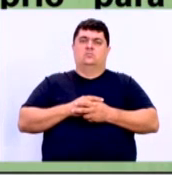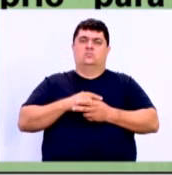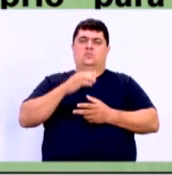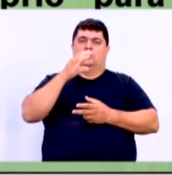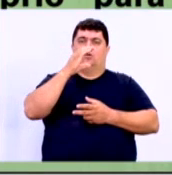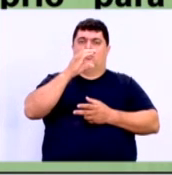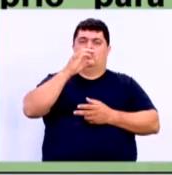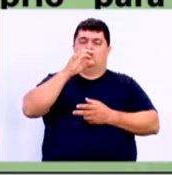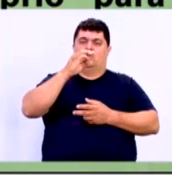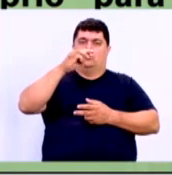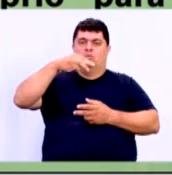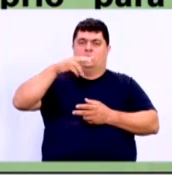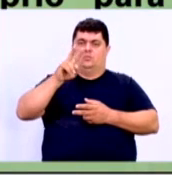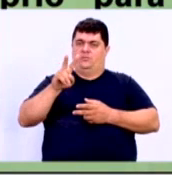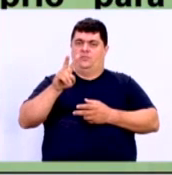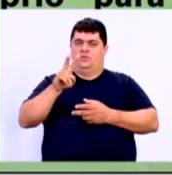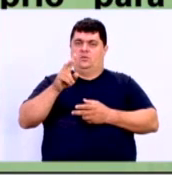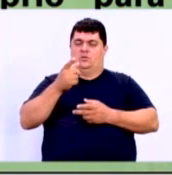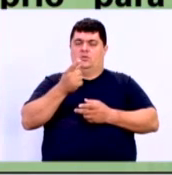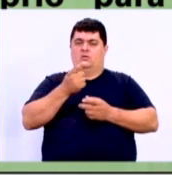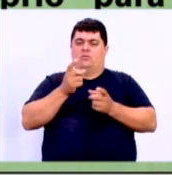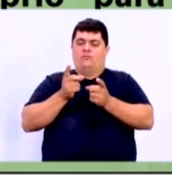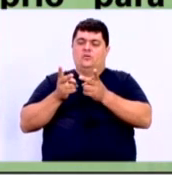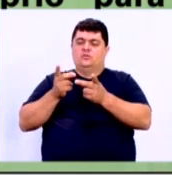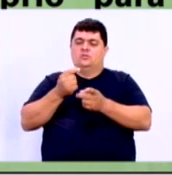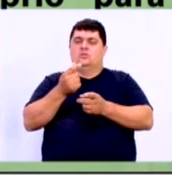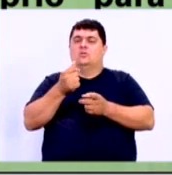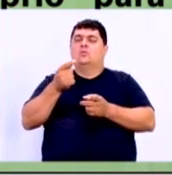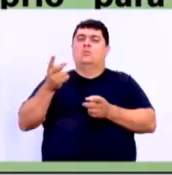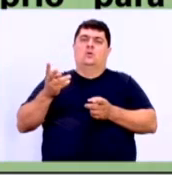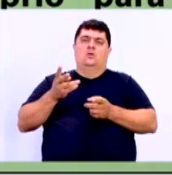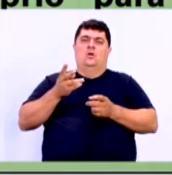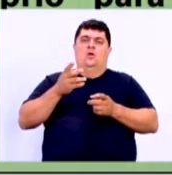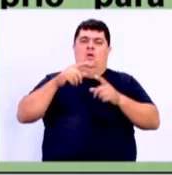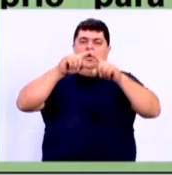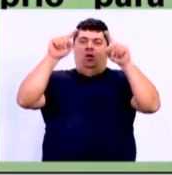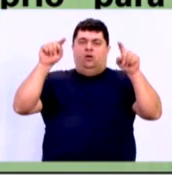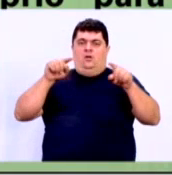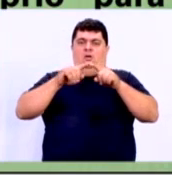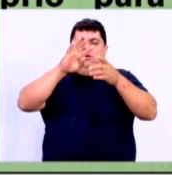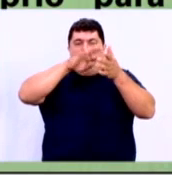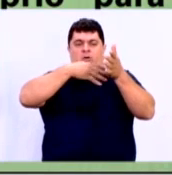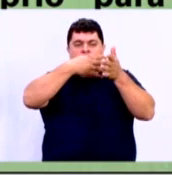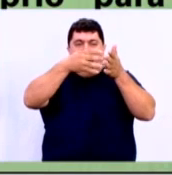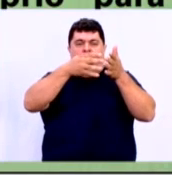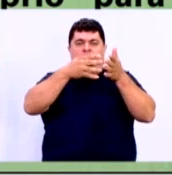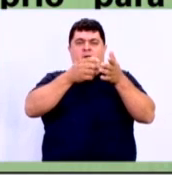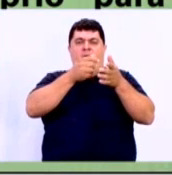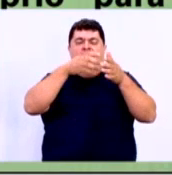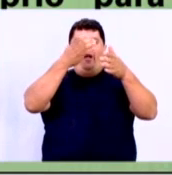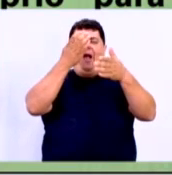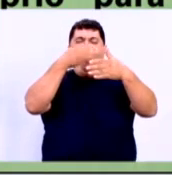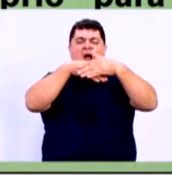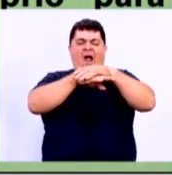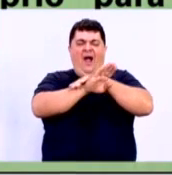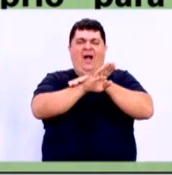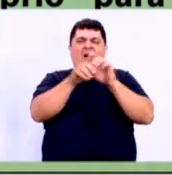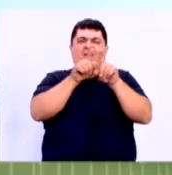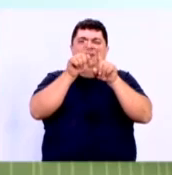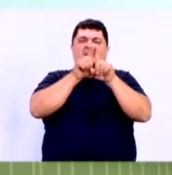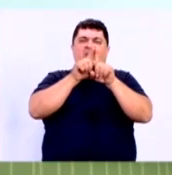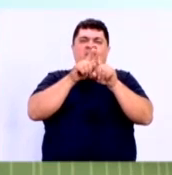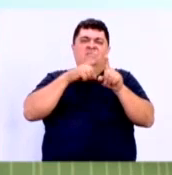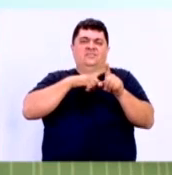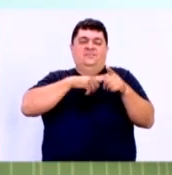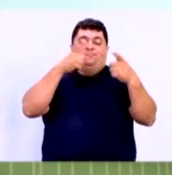custo da mercadoria vendida. Né? Lembra aquela formulazinha? Vimos aquele quadro demonstrativo de estoque. aquilo ali está